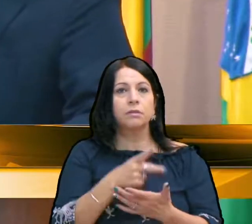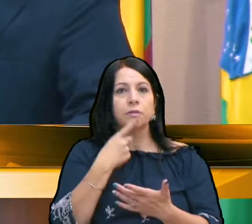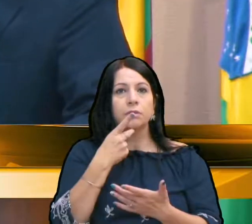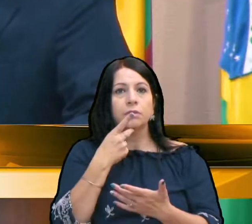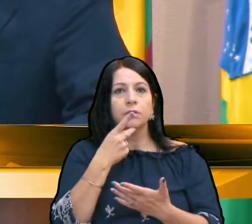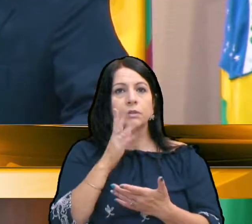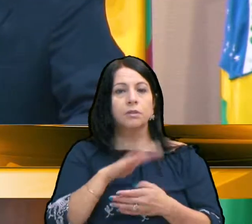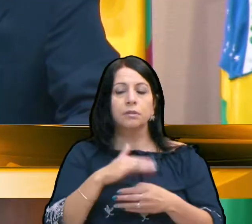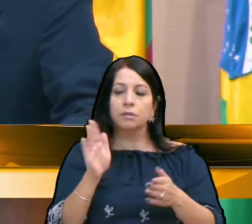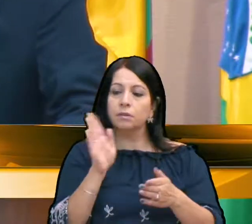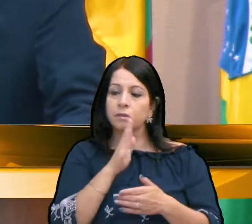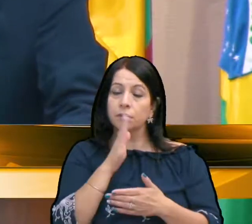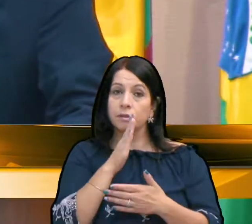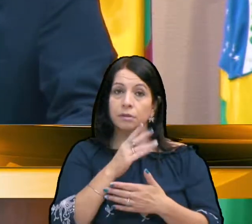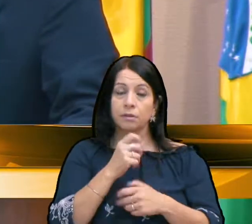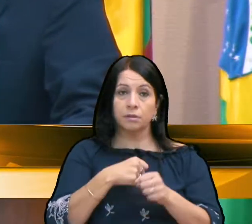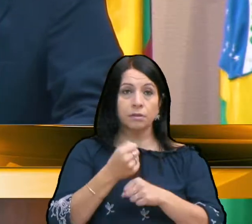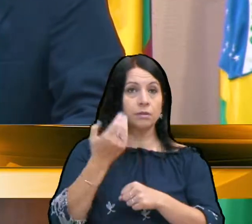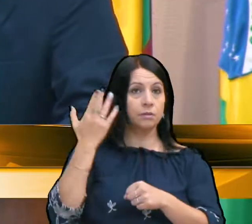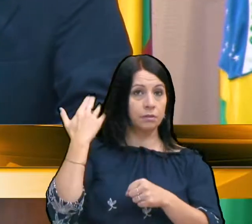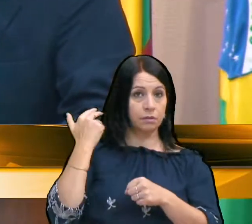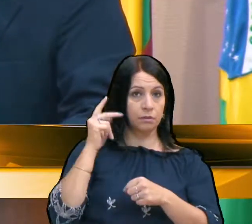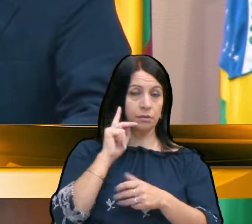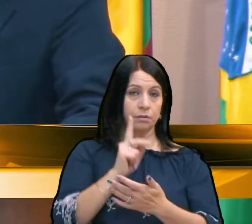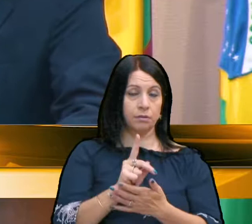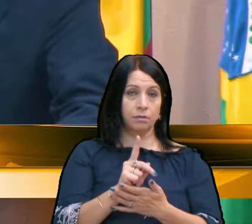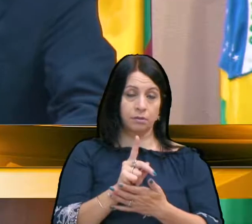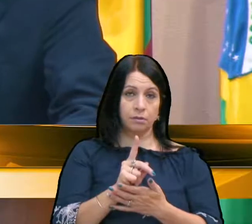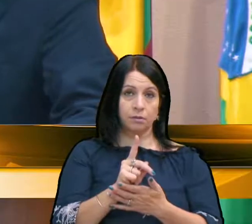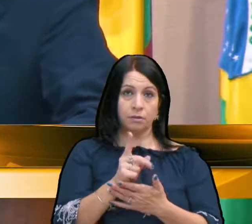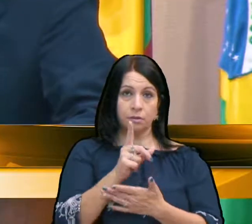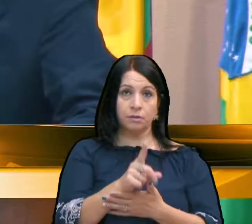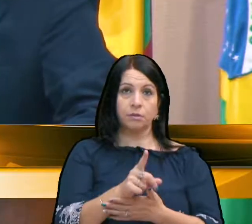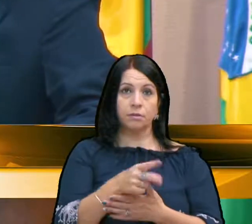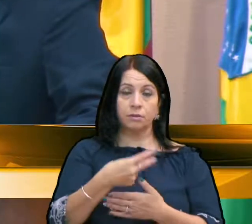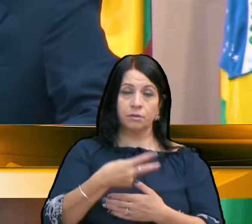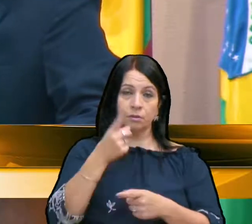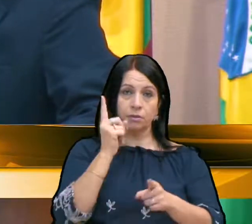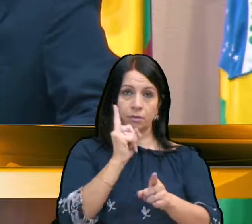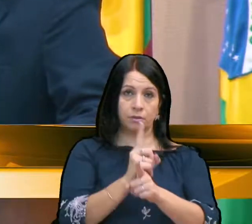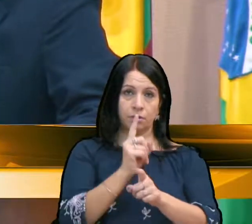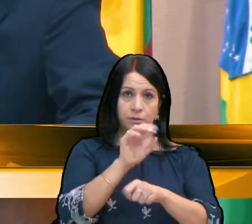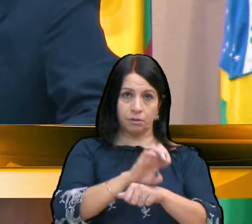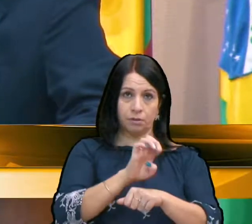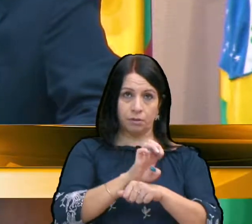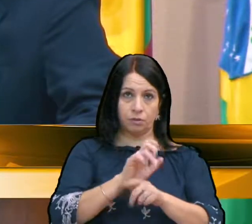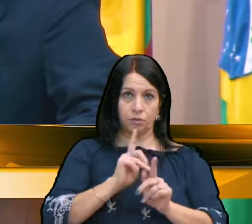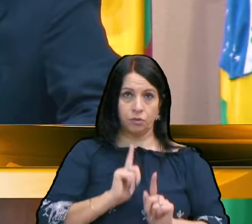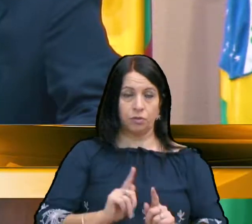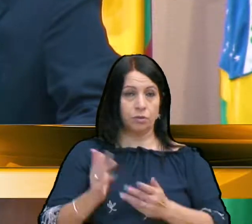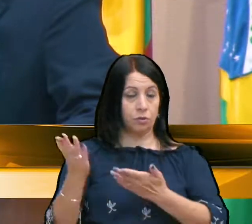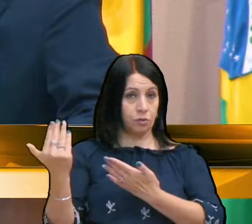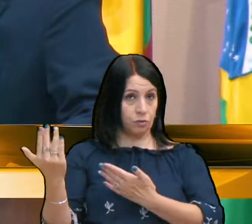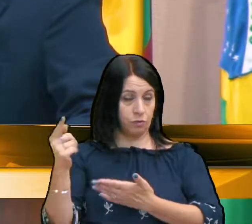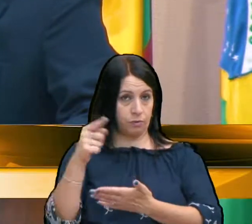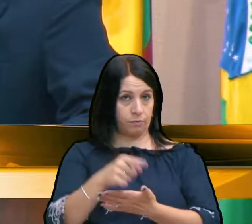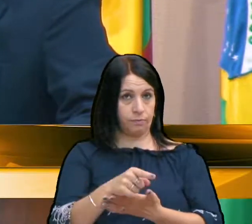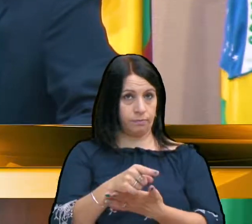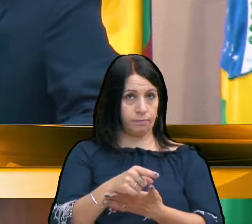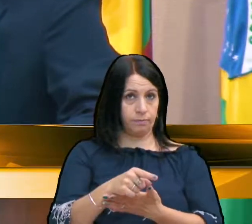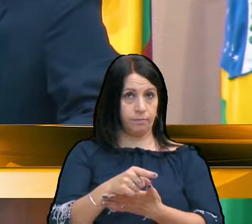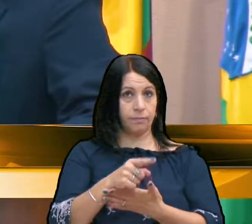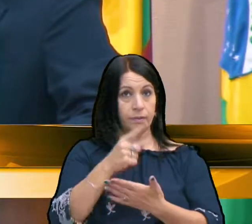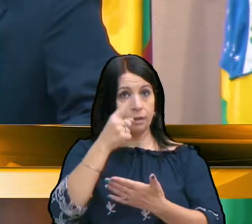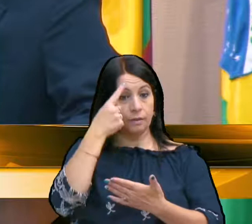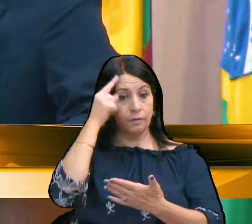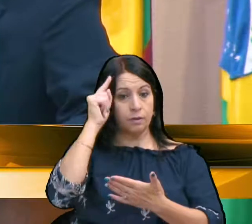bem sucinta. O ano passado estabelecemos, enfim, no segundo encontro estadual de gestores de juventude, a criação